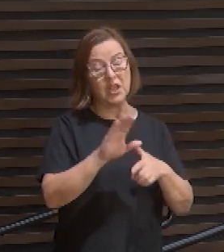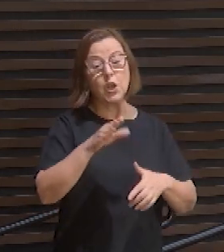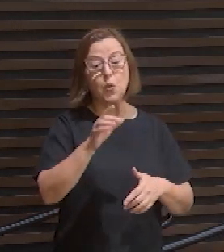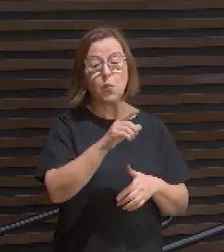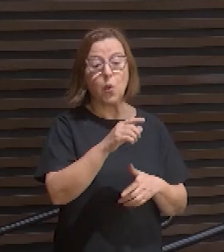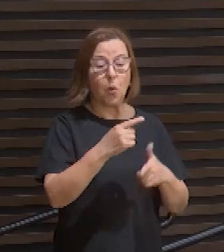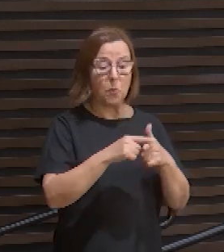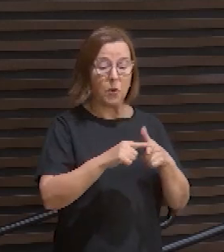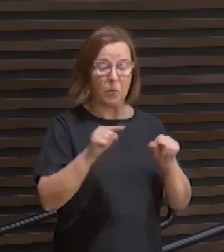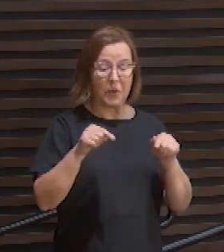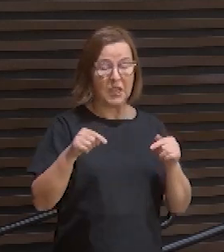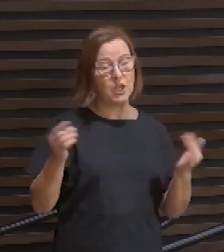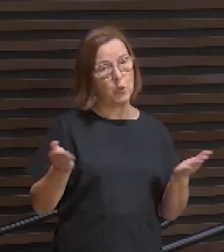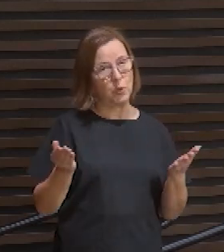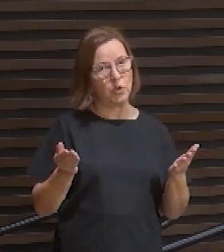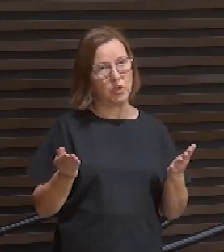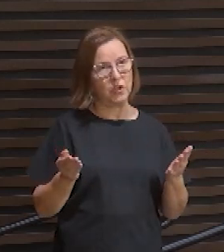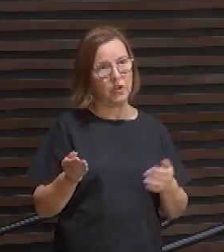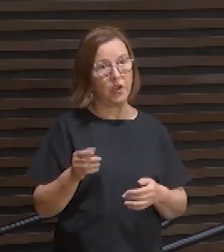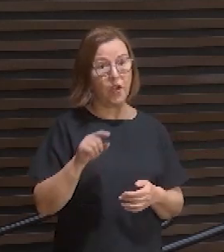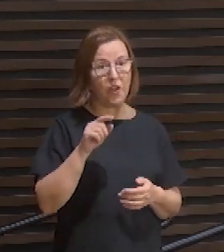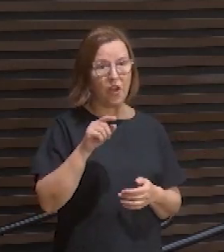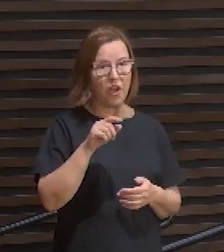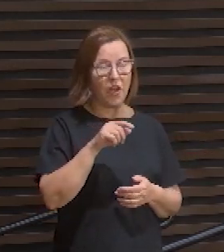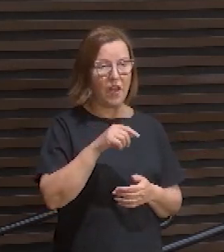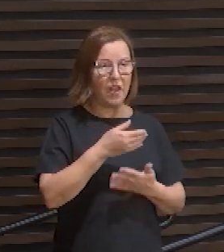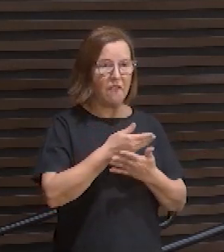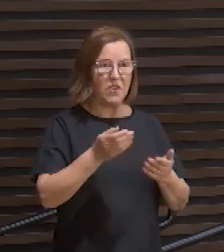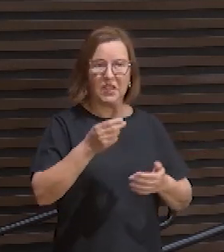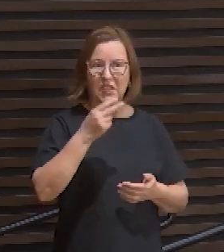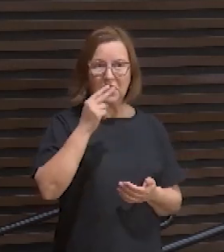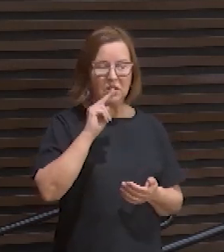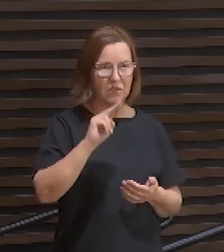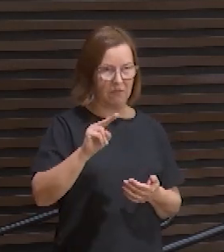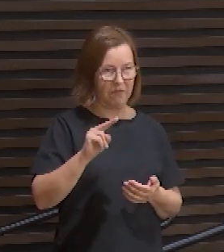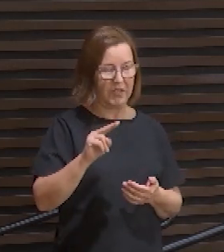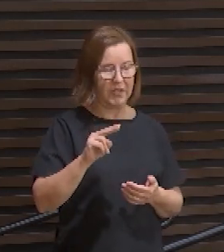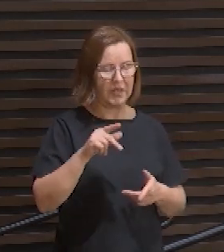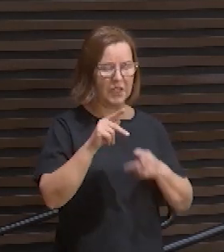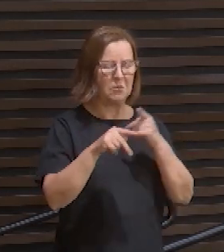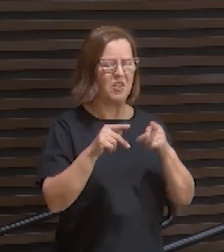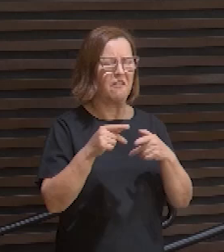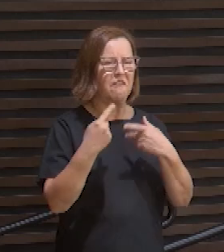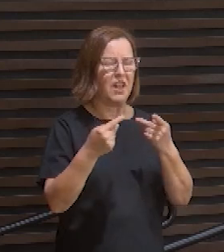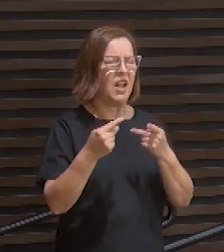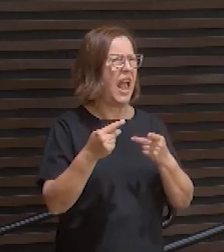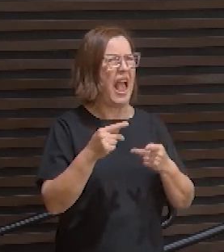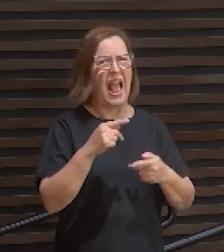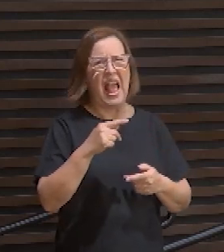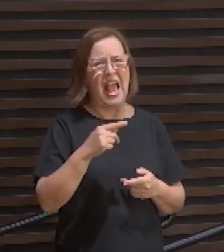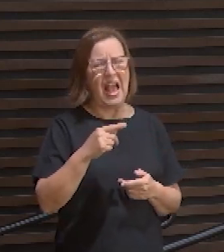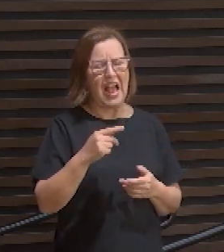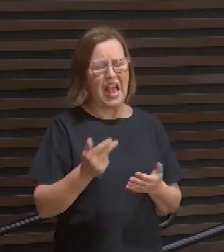púlpito as pessoas numa igreja dizendo, não há ressurreição de mortos. Você não vai ver isso. Mas você não vai ver as pessoas